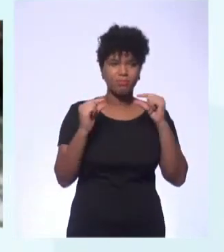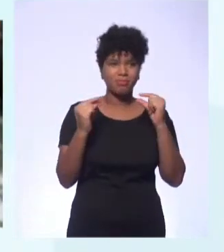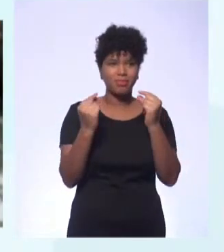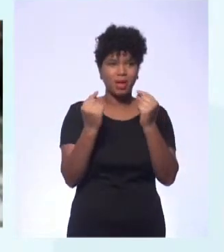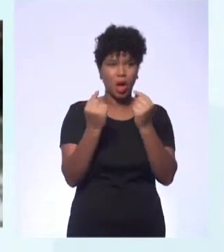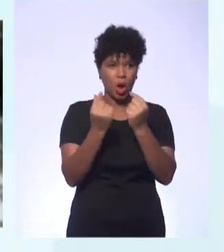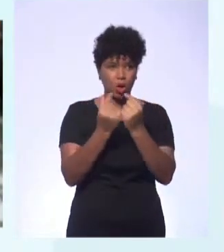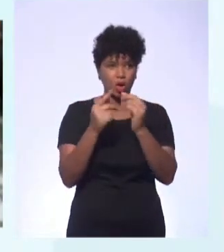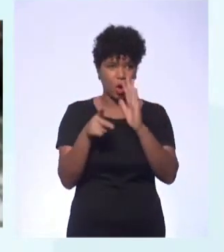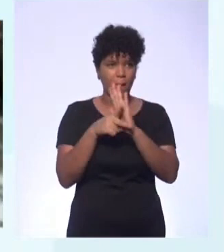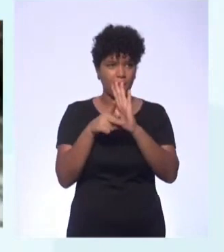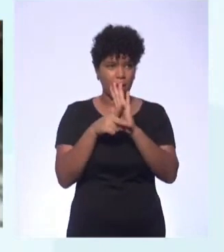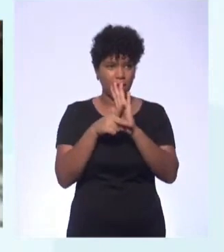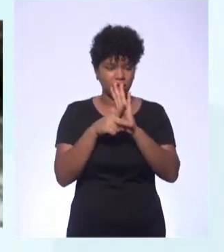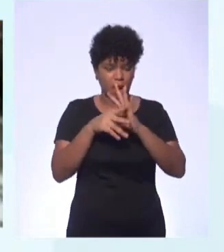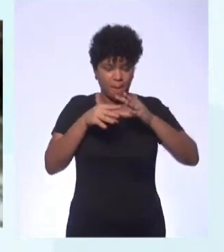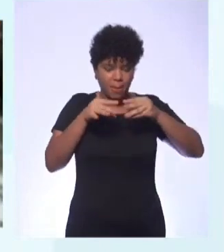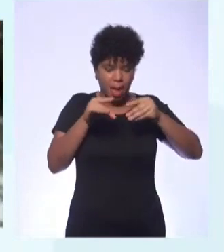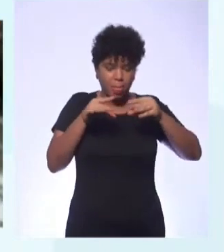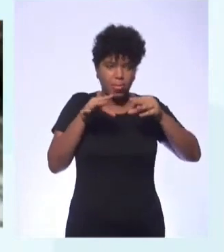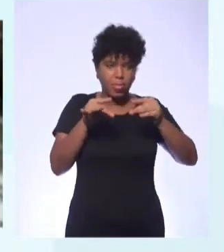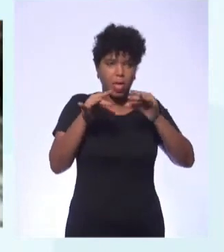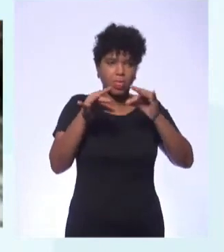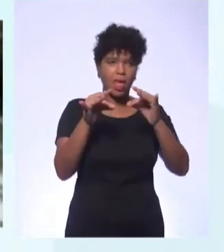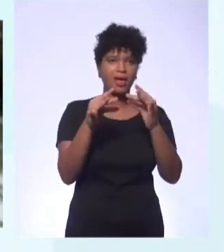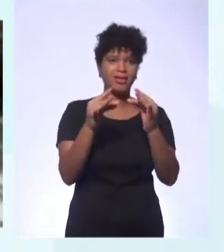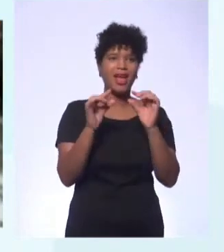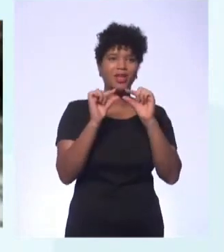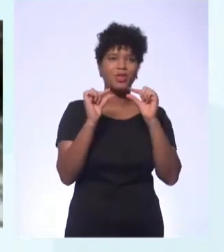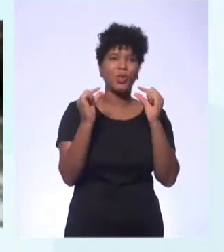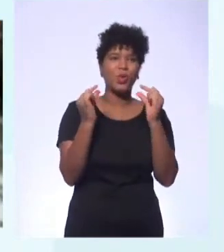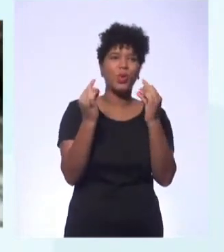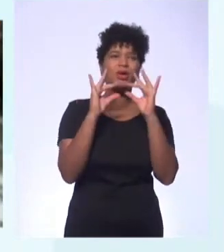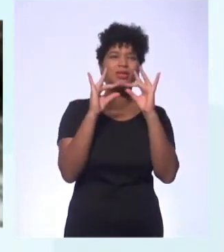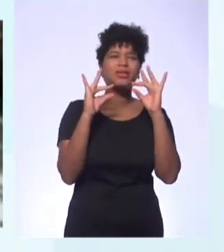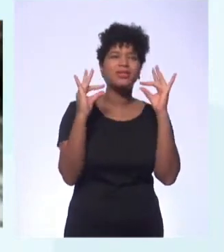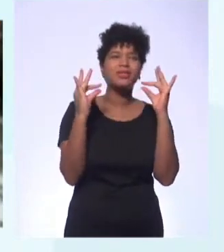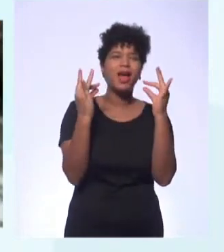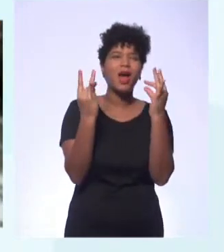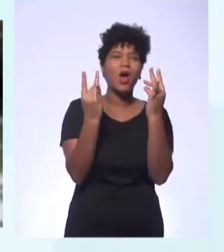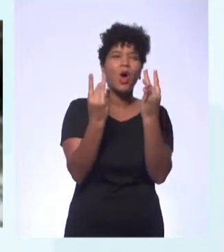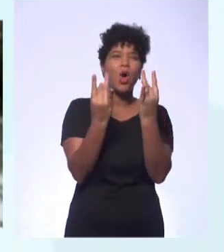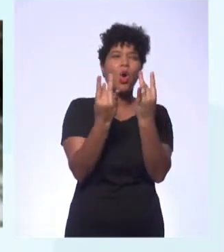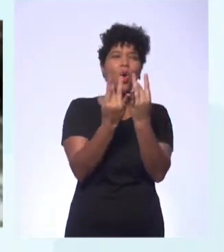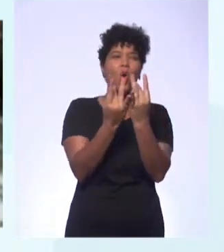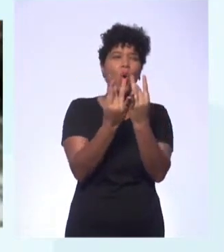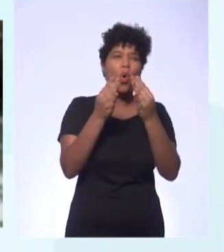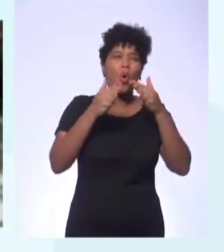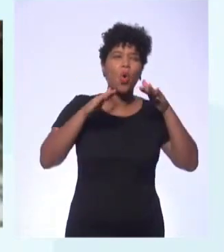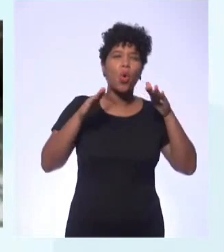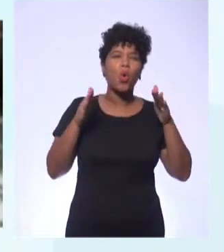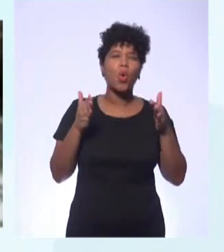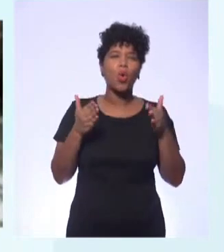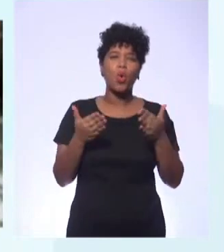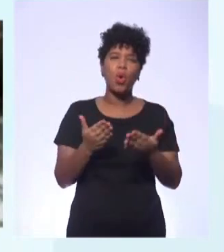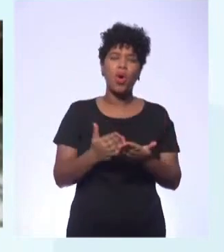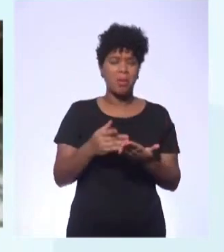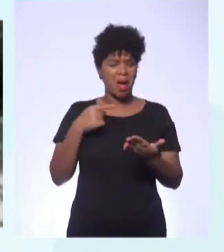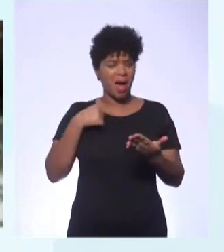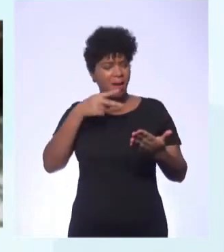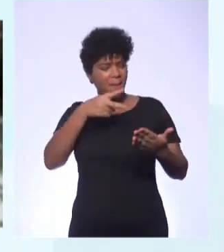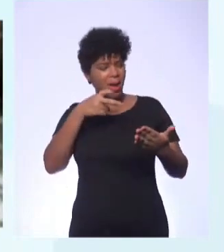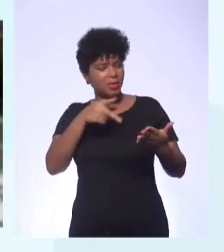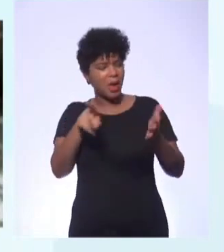né, fabricação de cerâmica. Então, as obras produzidas por esses artesãos, gente, eles podem exprimir, né, as mais variadas